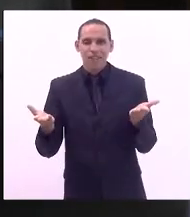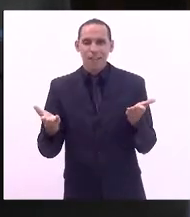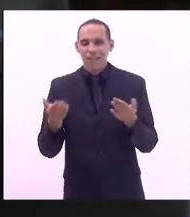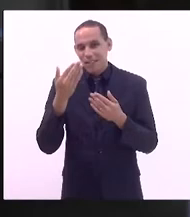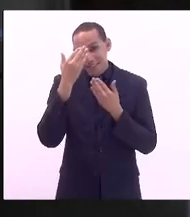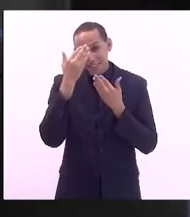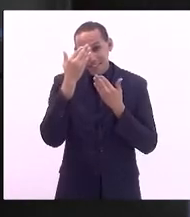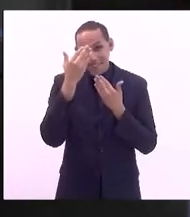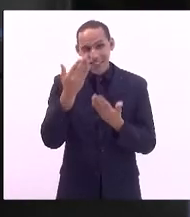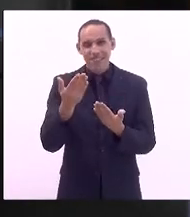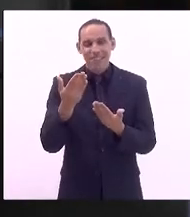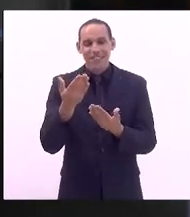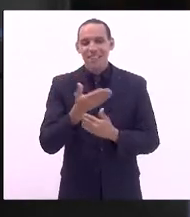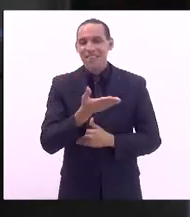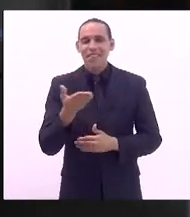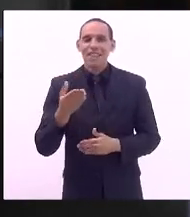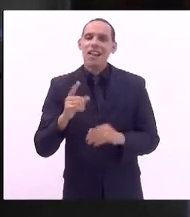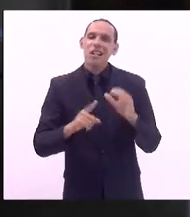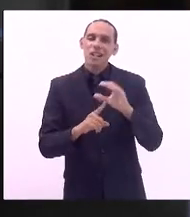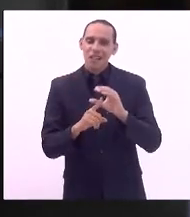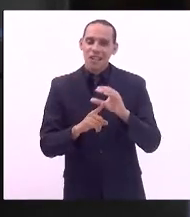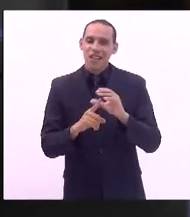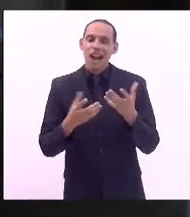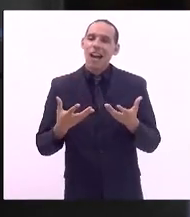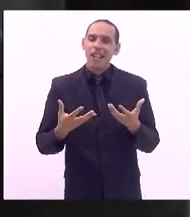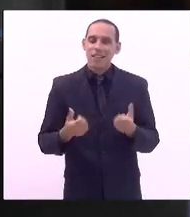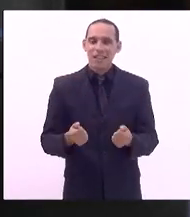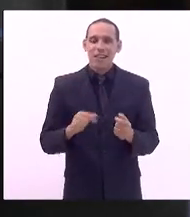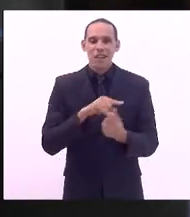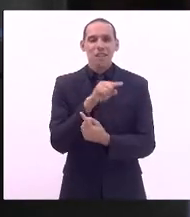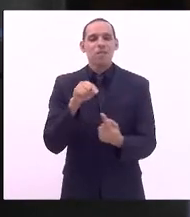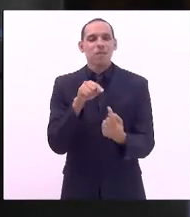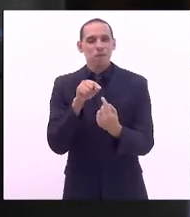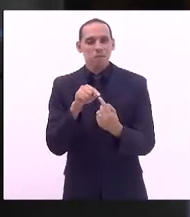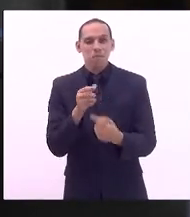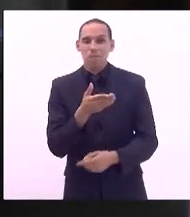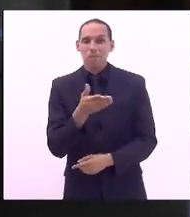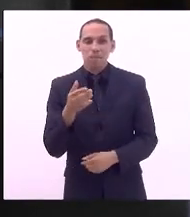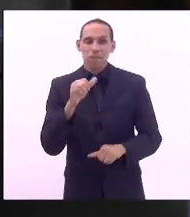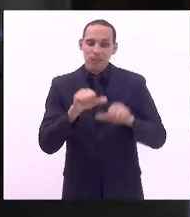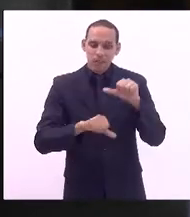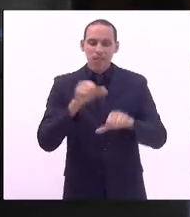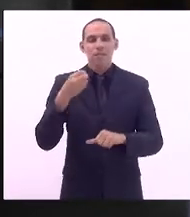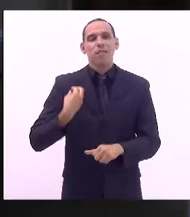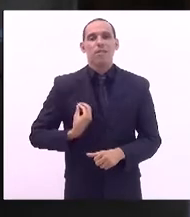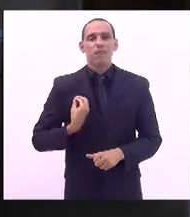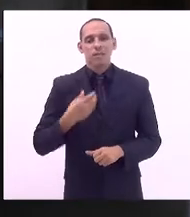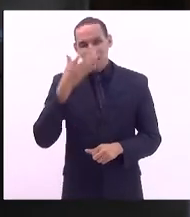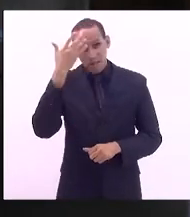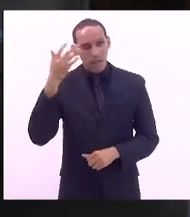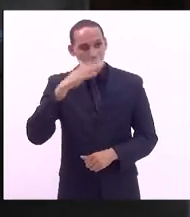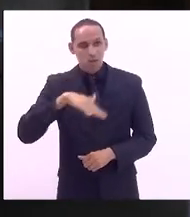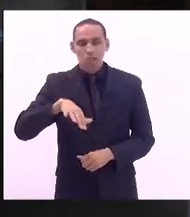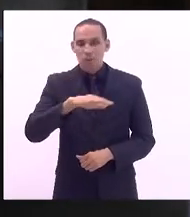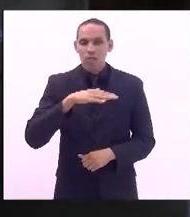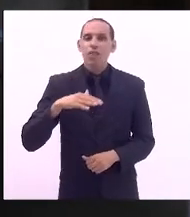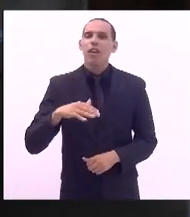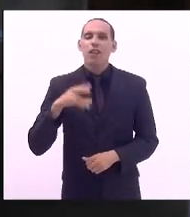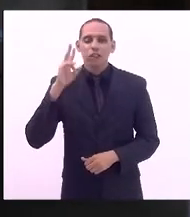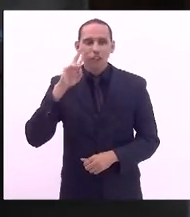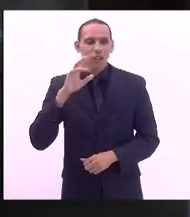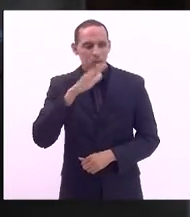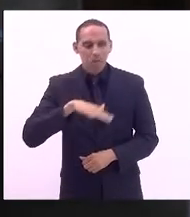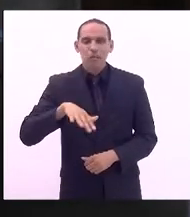muito obrigado por ser em capelães por ter aceitado essa missão por ter transformado vidas três ter transformado a